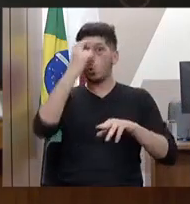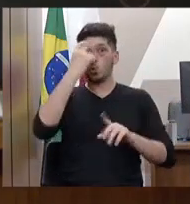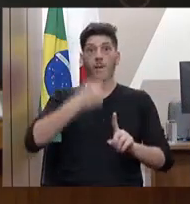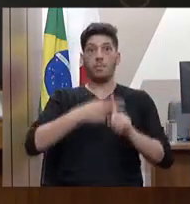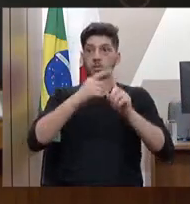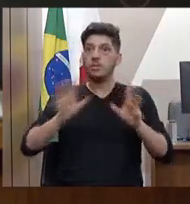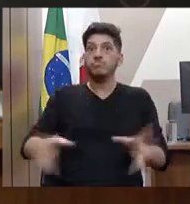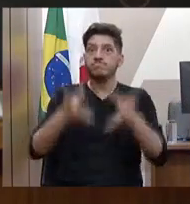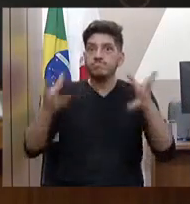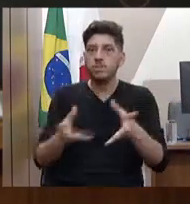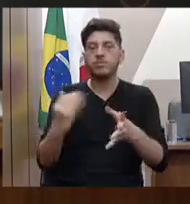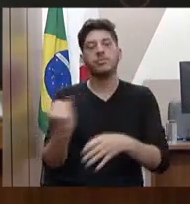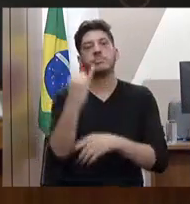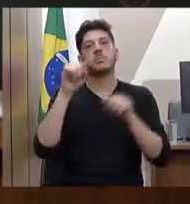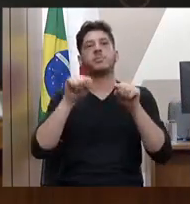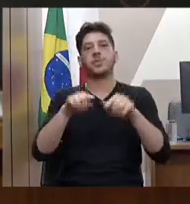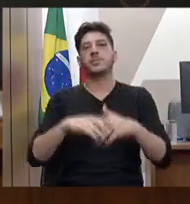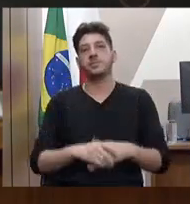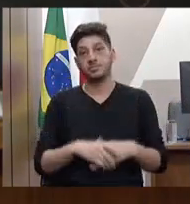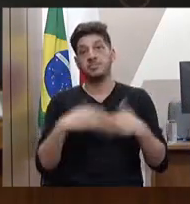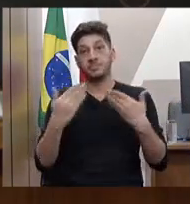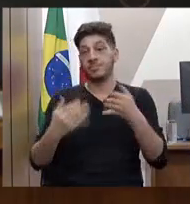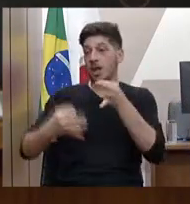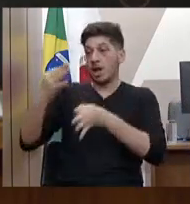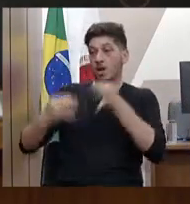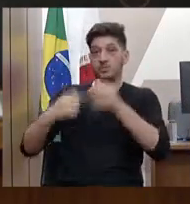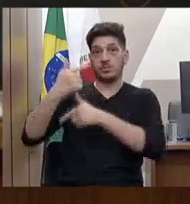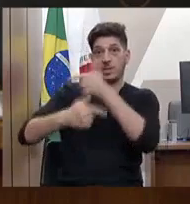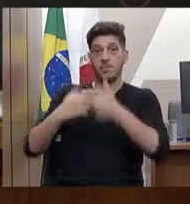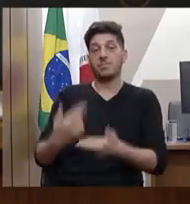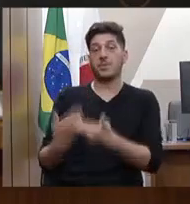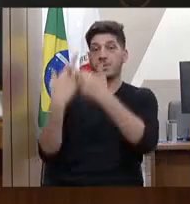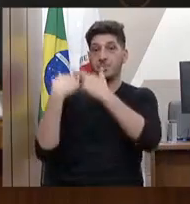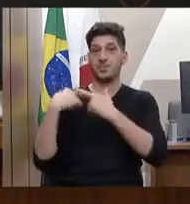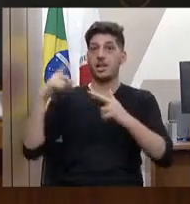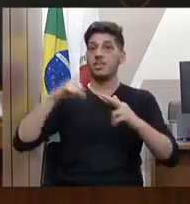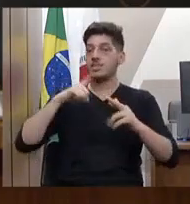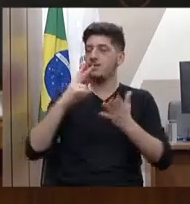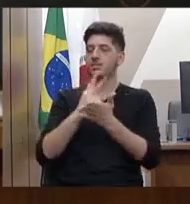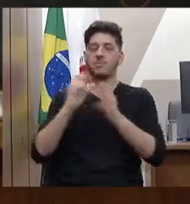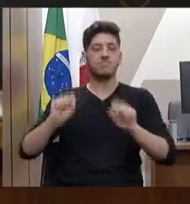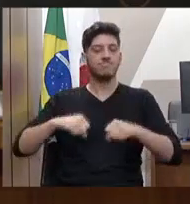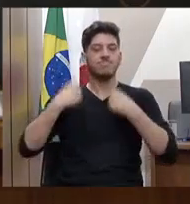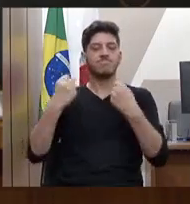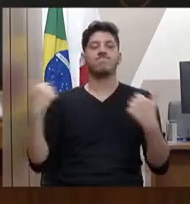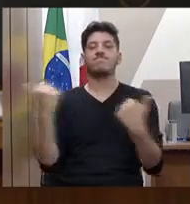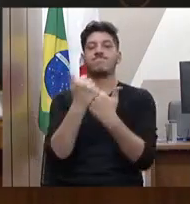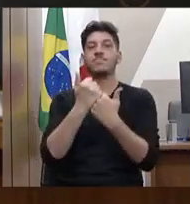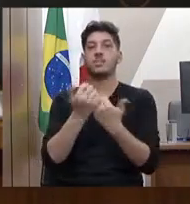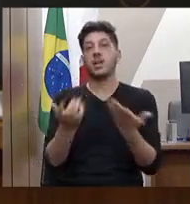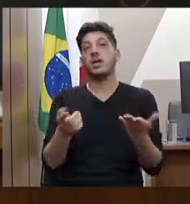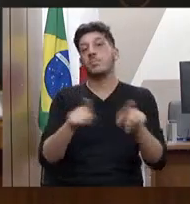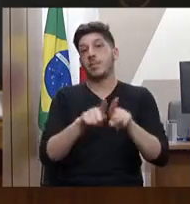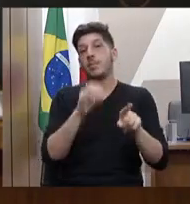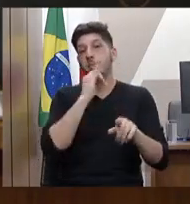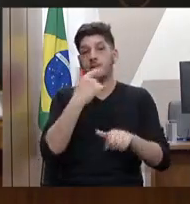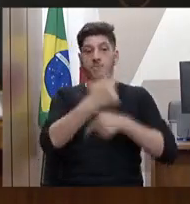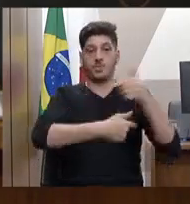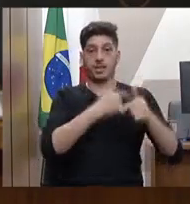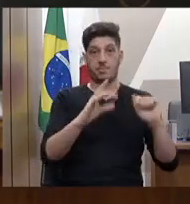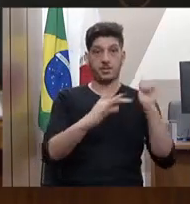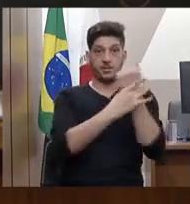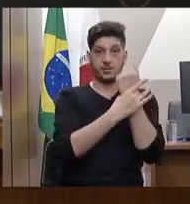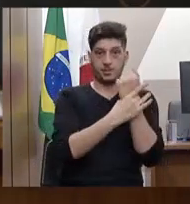e por isso a justiça do trabalho a partir disso tem uma perspectiva proativa não apenas a questão do trabalho seguro